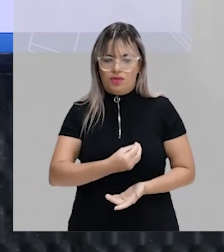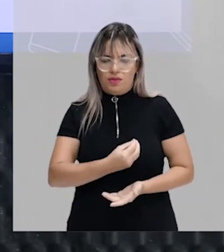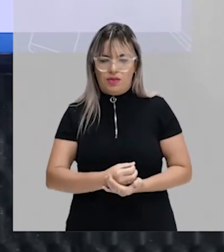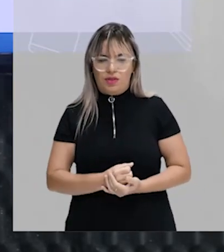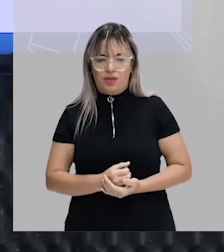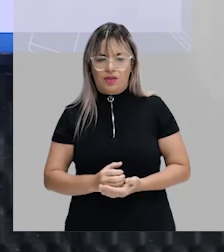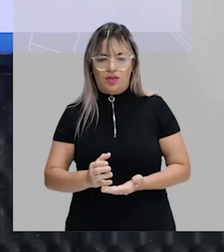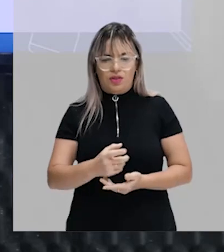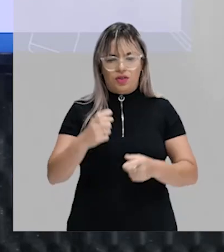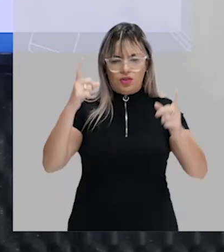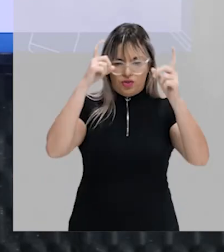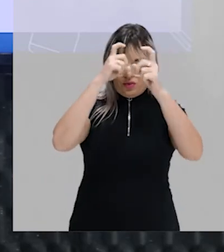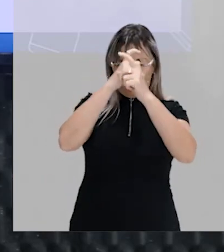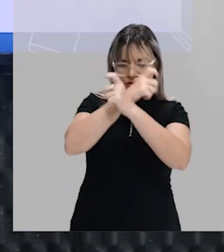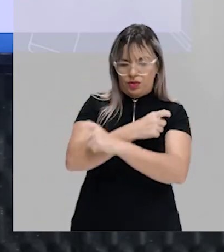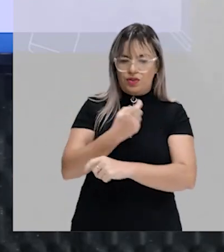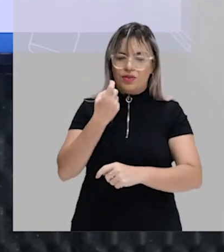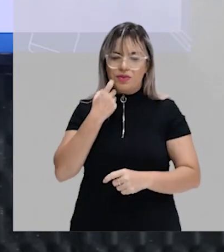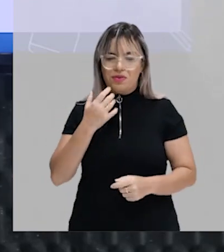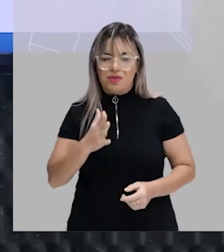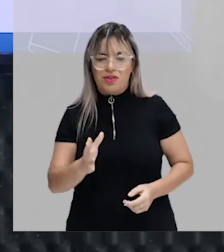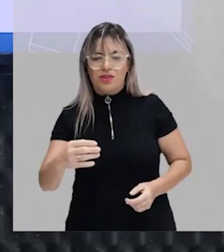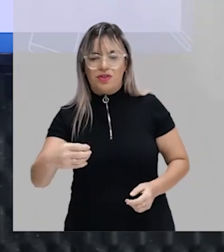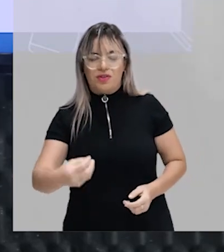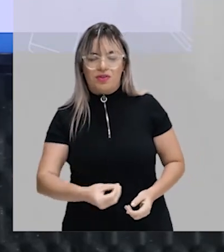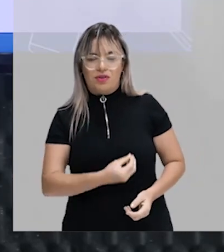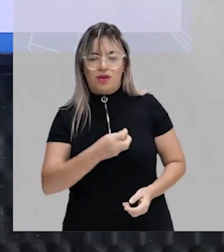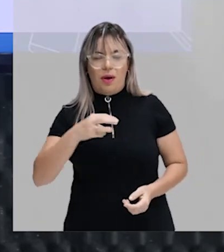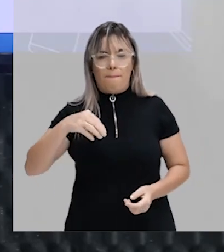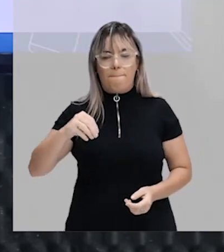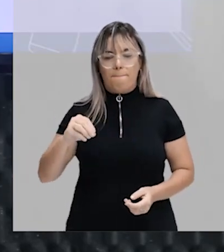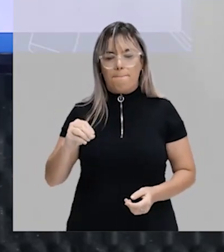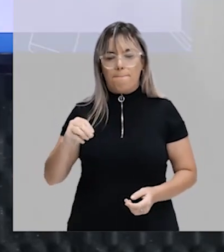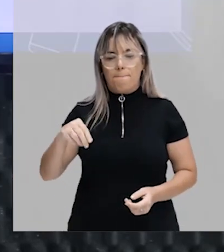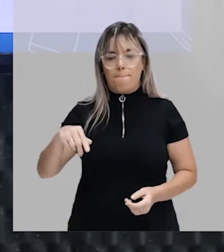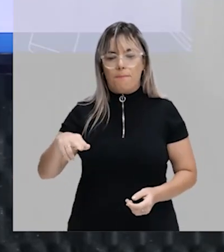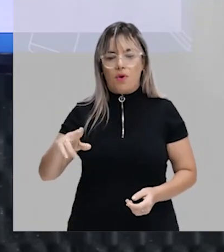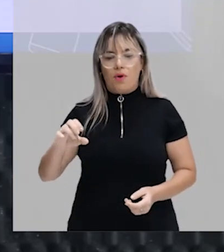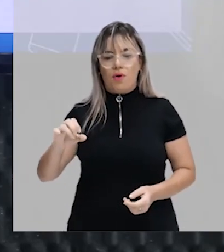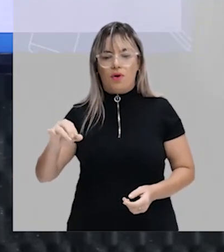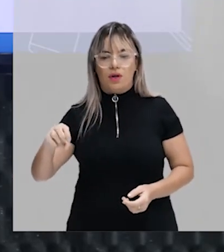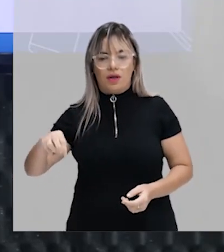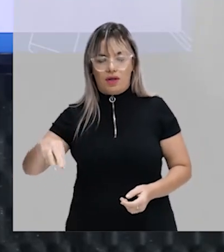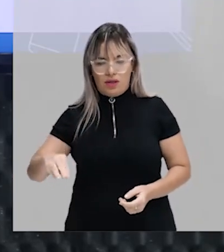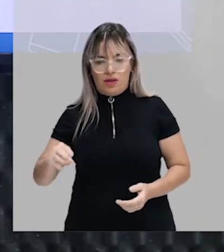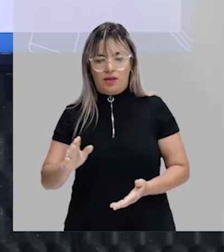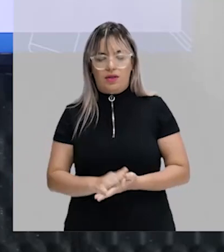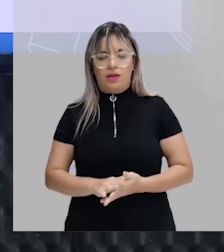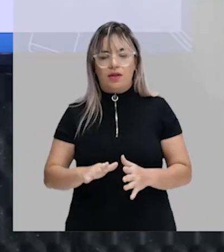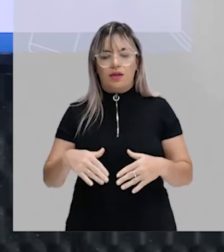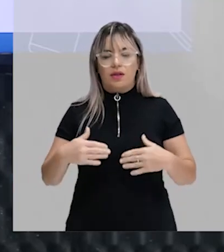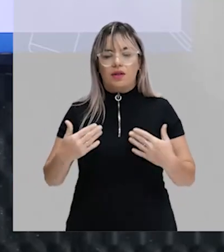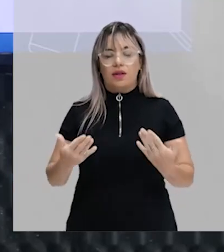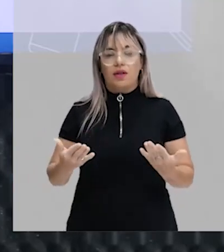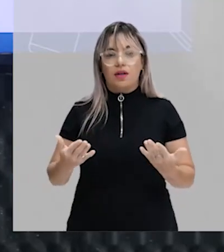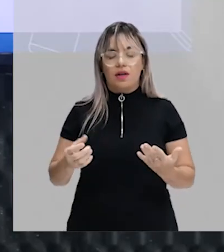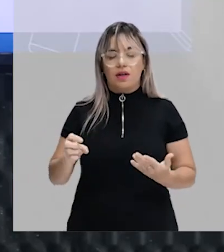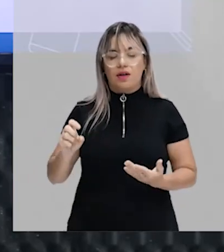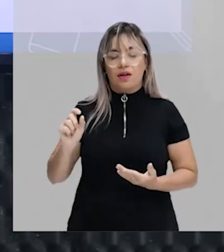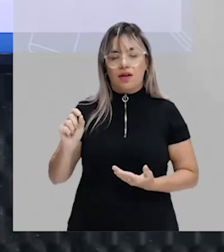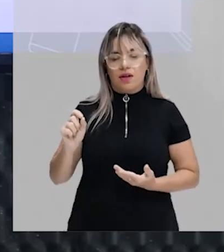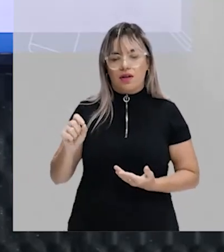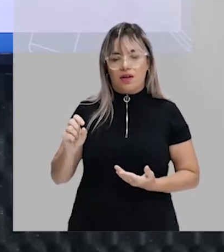moquém, quem mói o áspero não fantaseia. As formas de falar, né? Eu falei